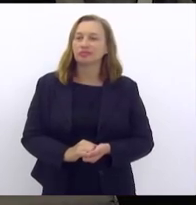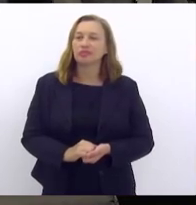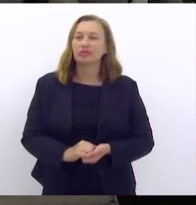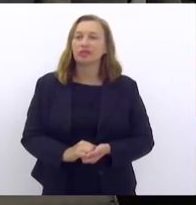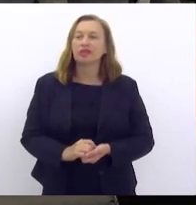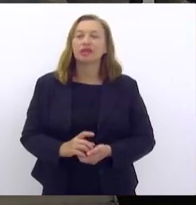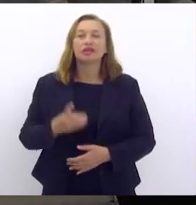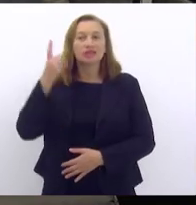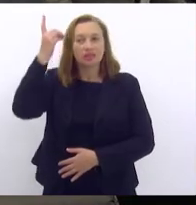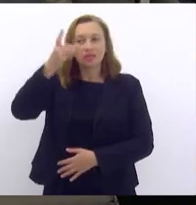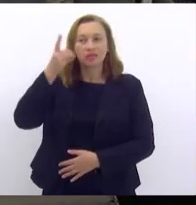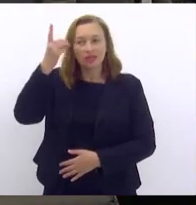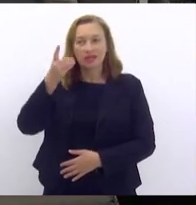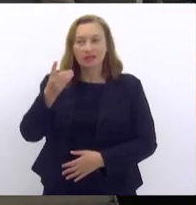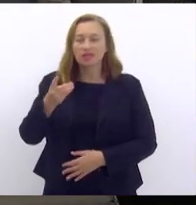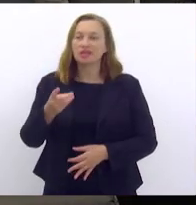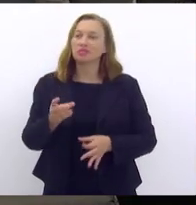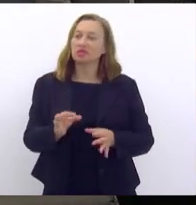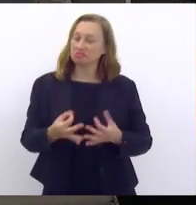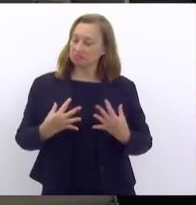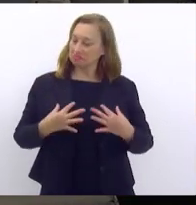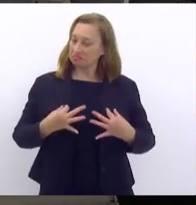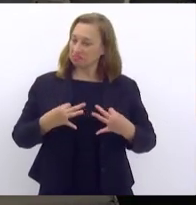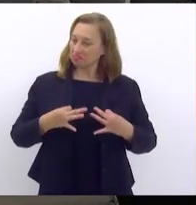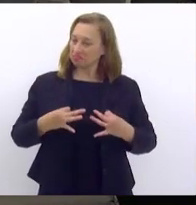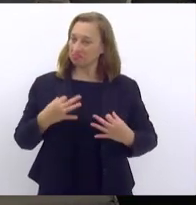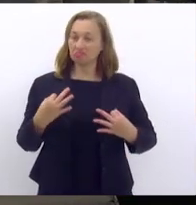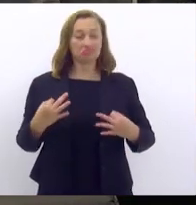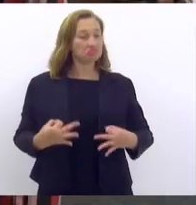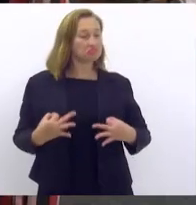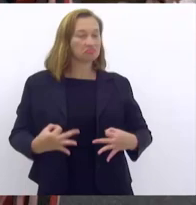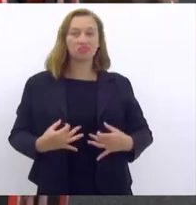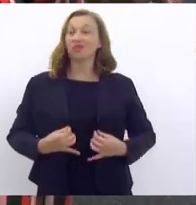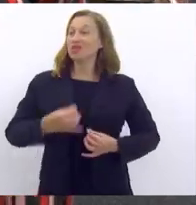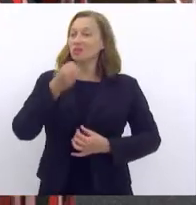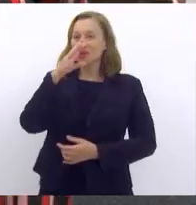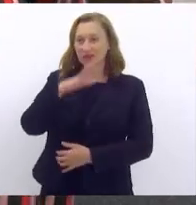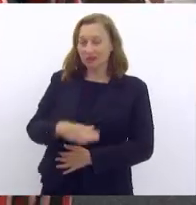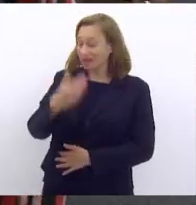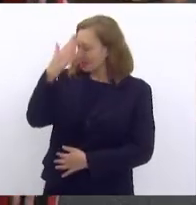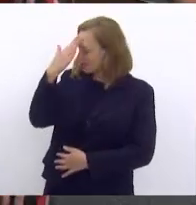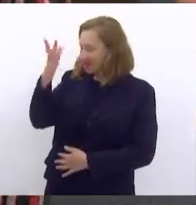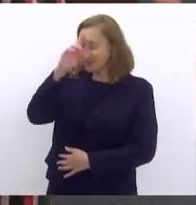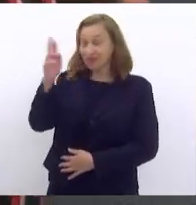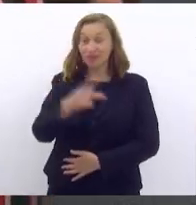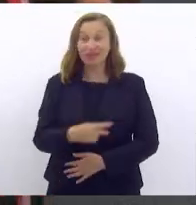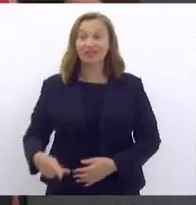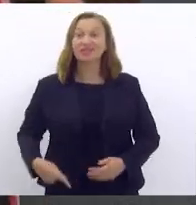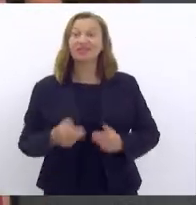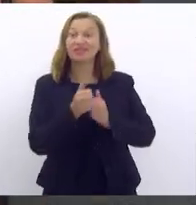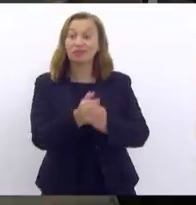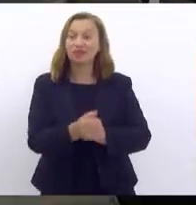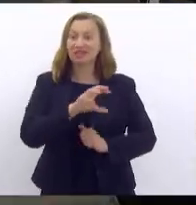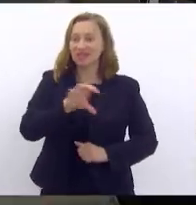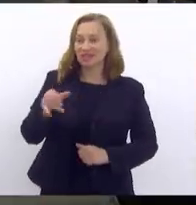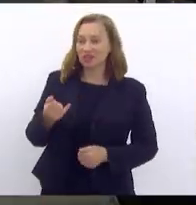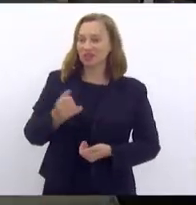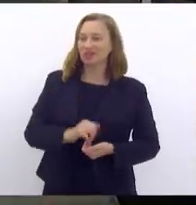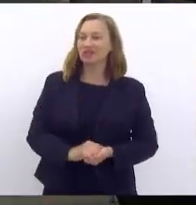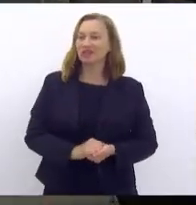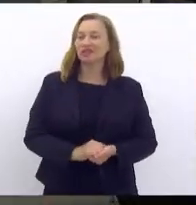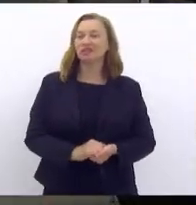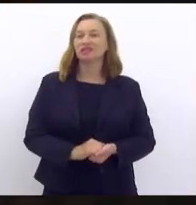Deputado está sempre alinhado, sempre bem. Boa tarde, obrigado, presidente. Acompanha a CCJ.